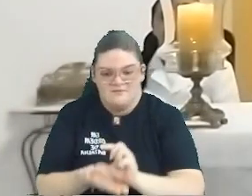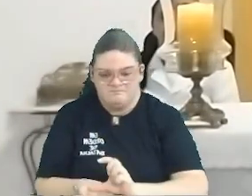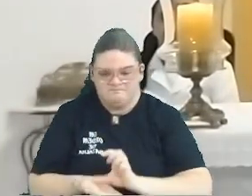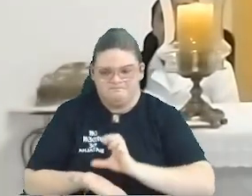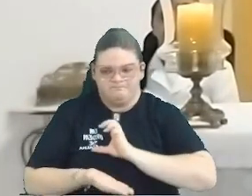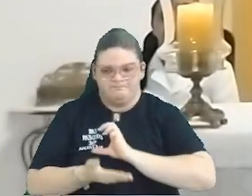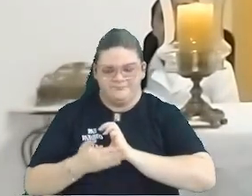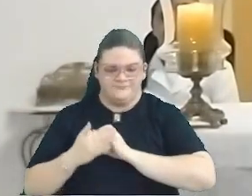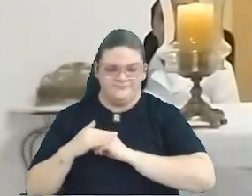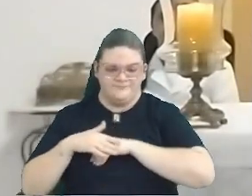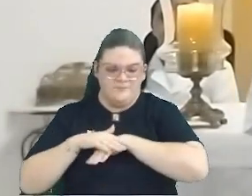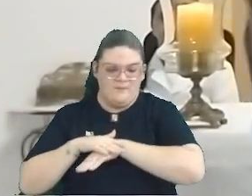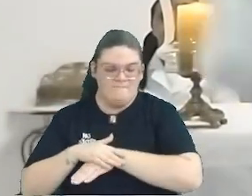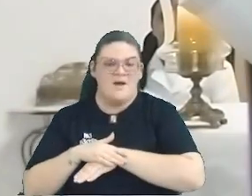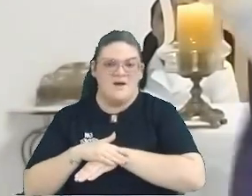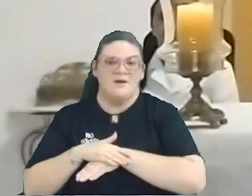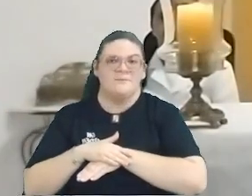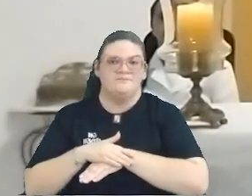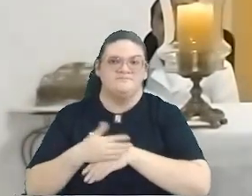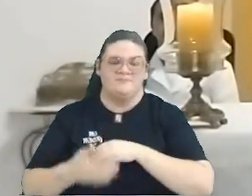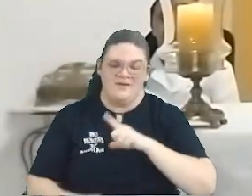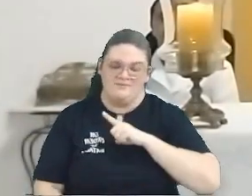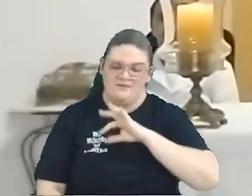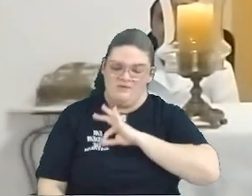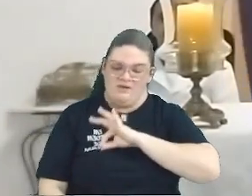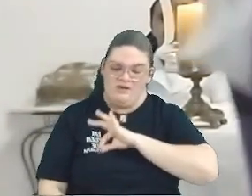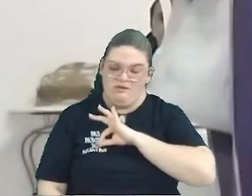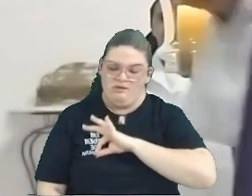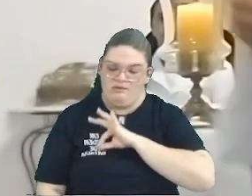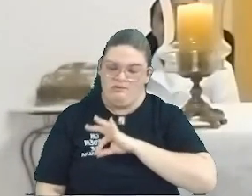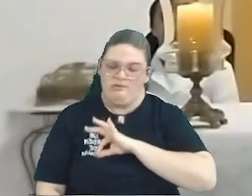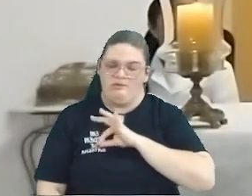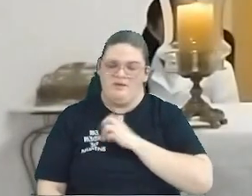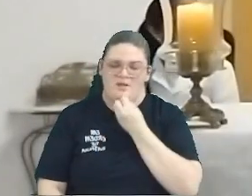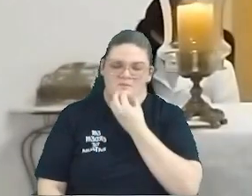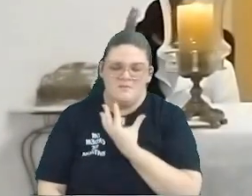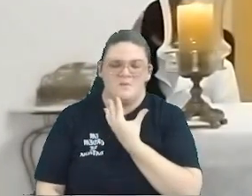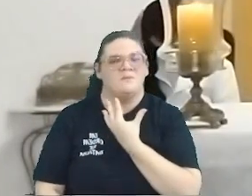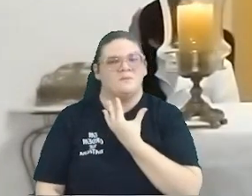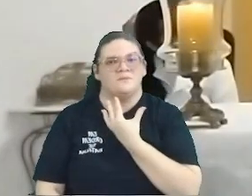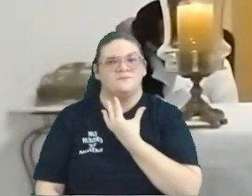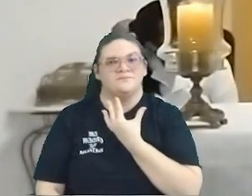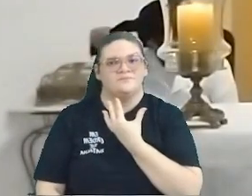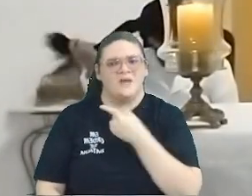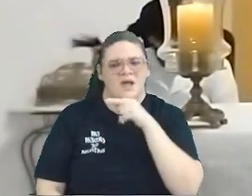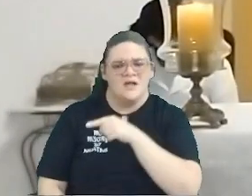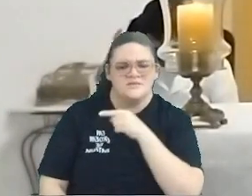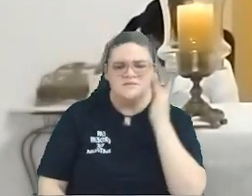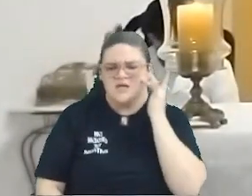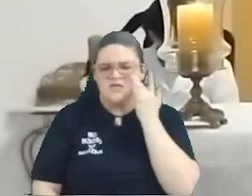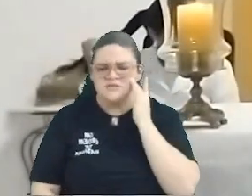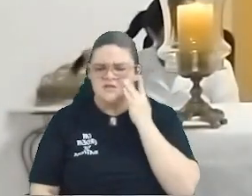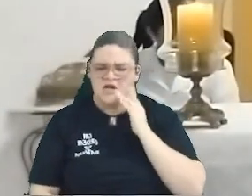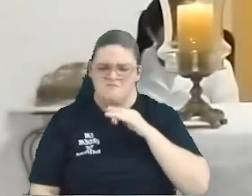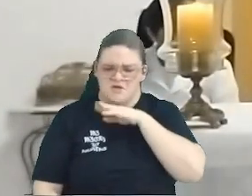E, portanto, acharam ruim quando Jesus foi ali e derrubou a mesa de todos eles,